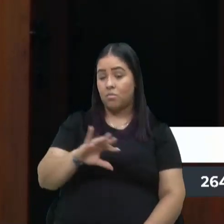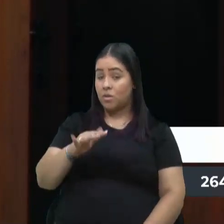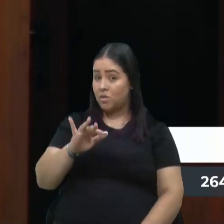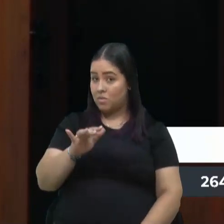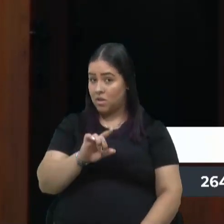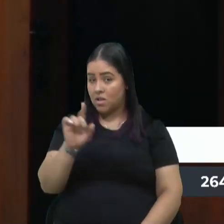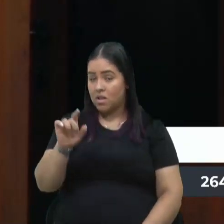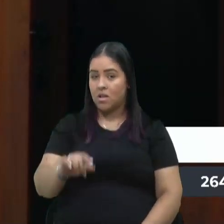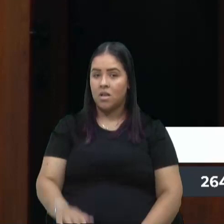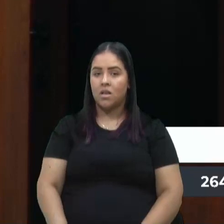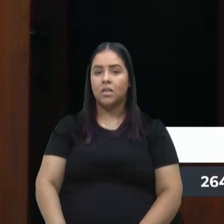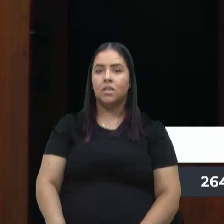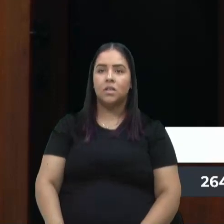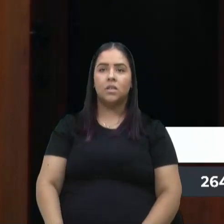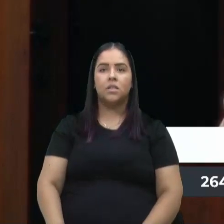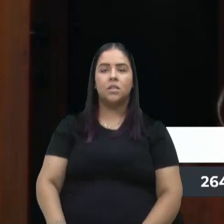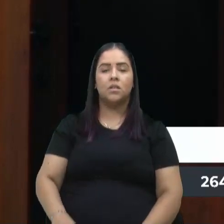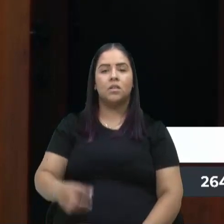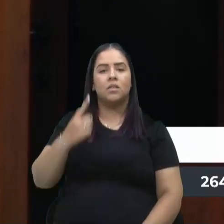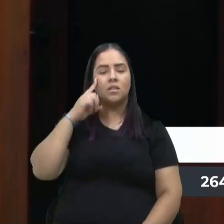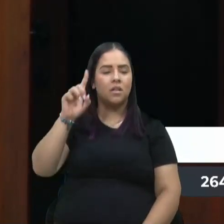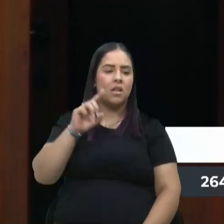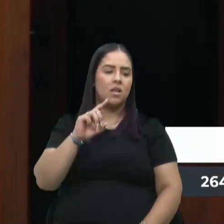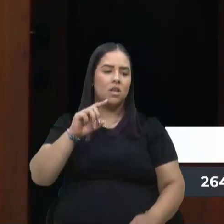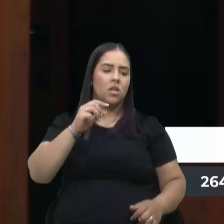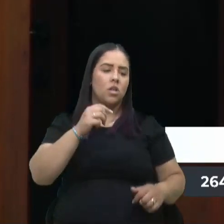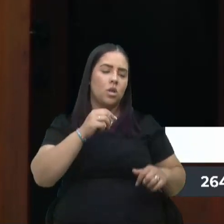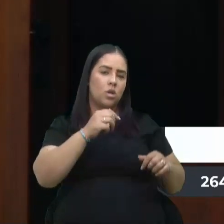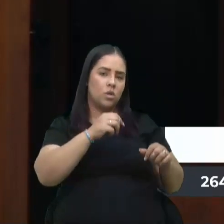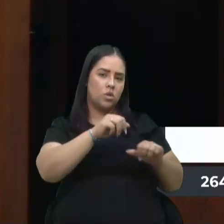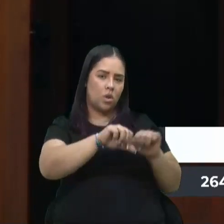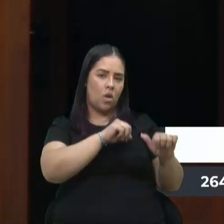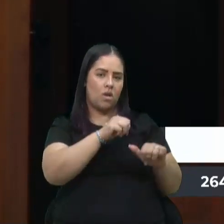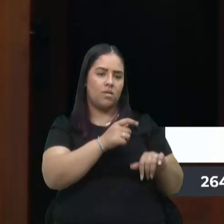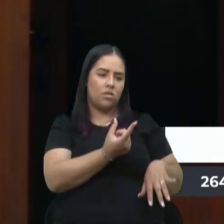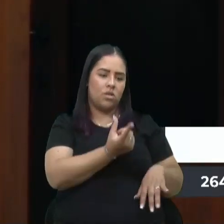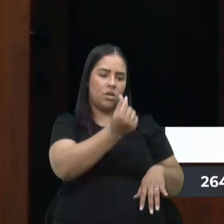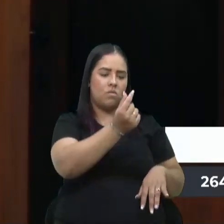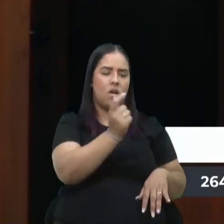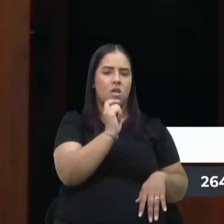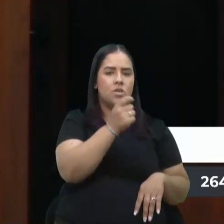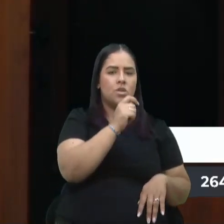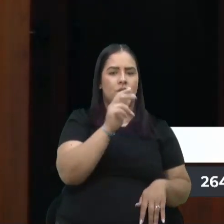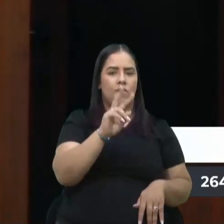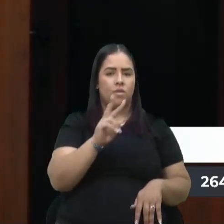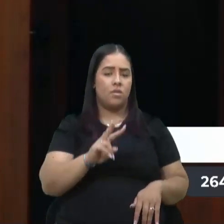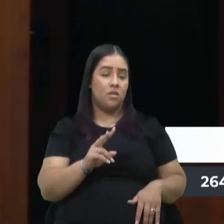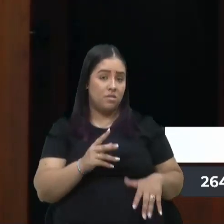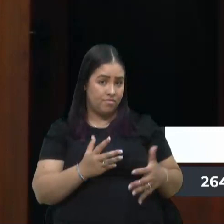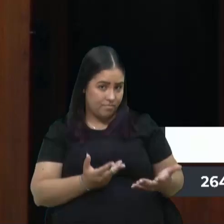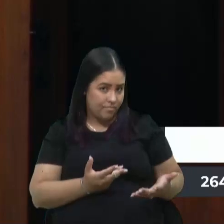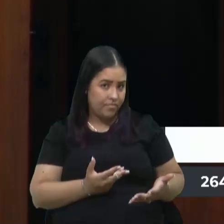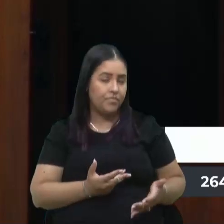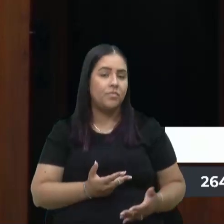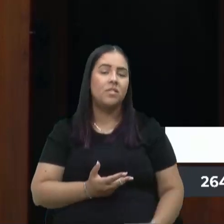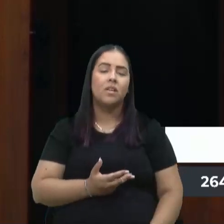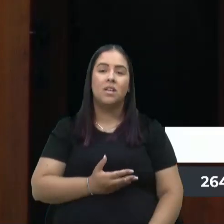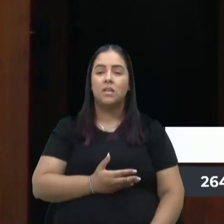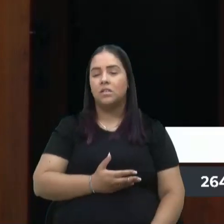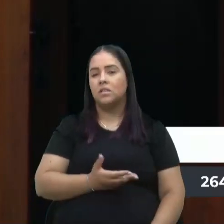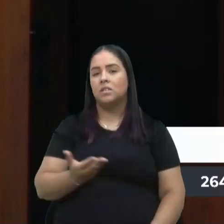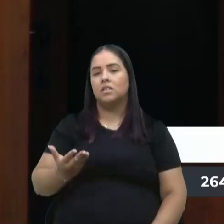da moeda com a Argentina e Venezuela. Esses momentos, pessoal, esses